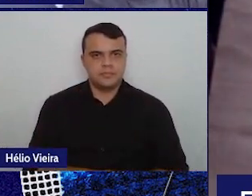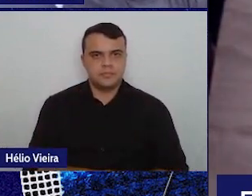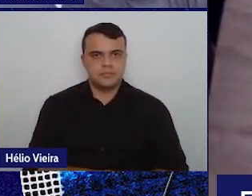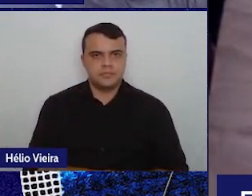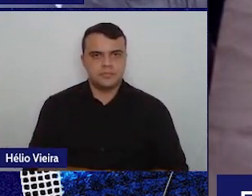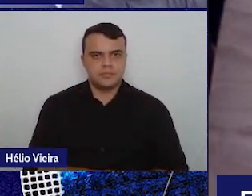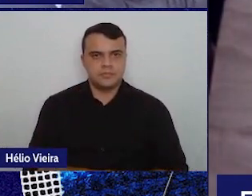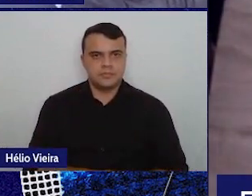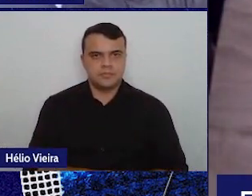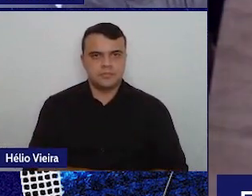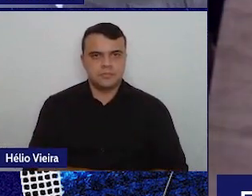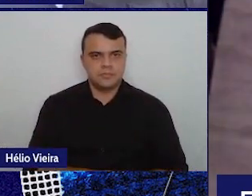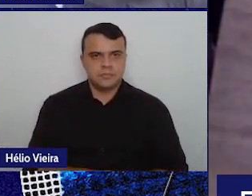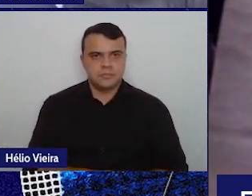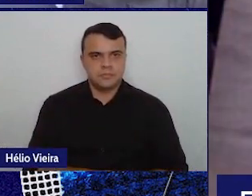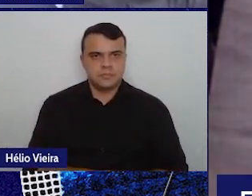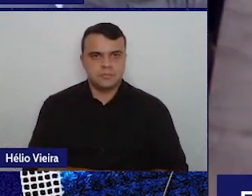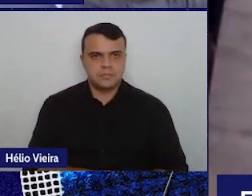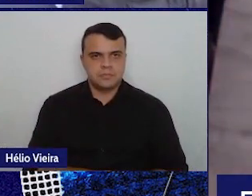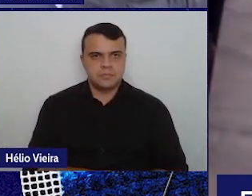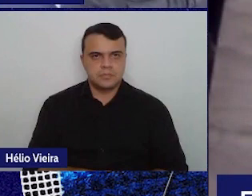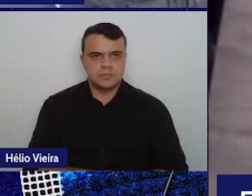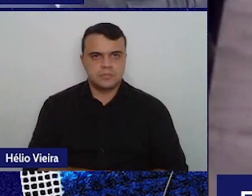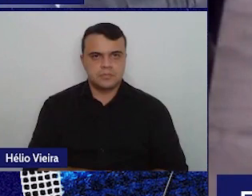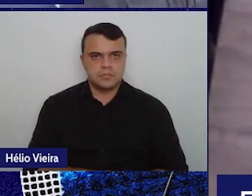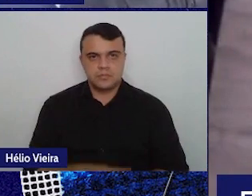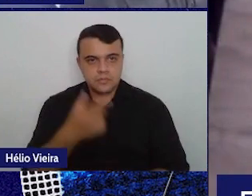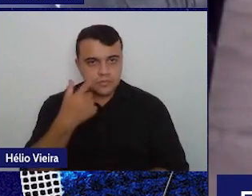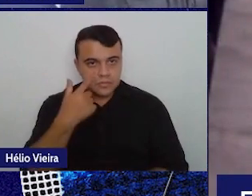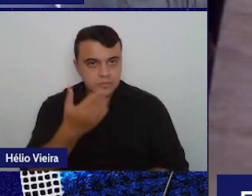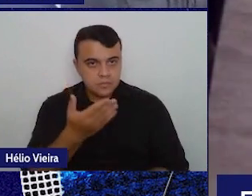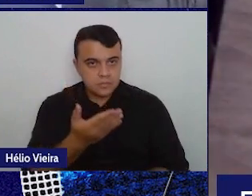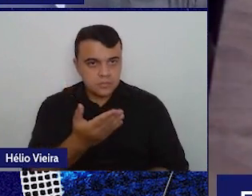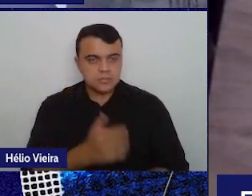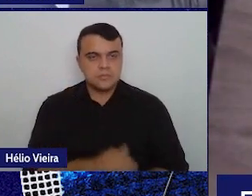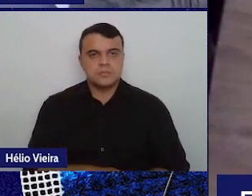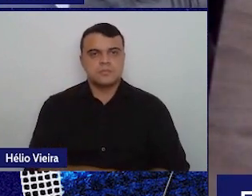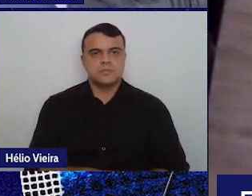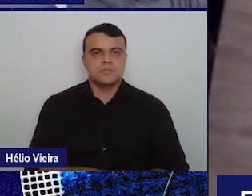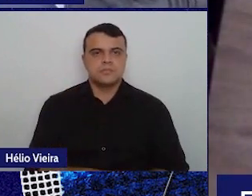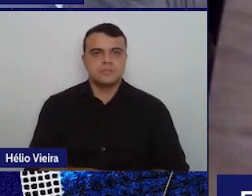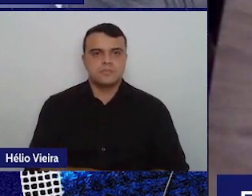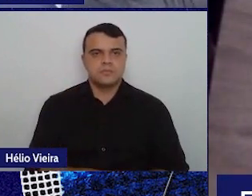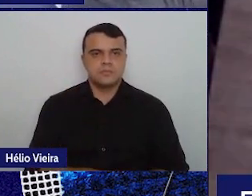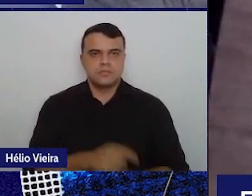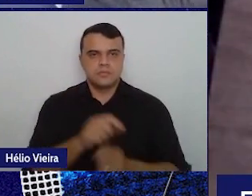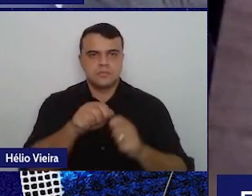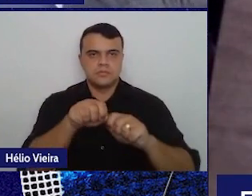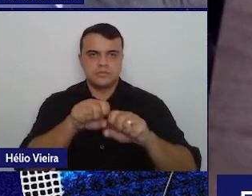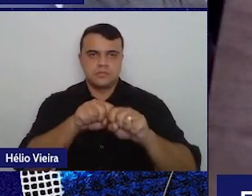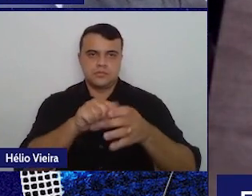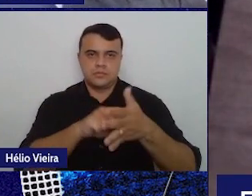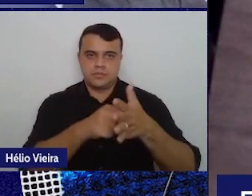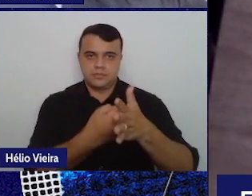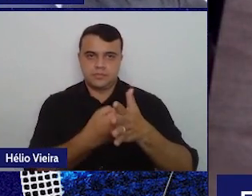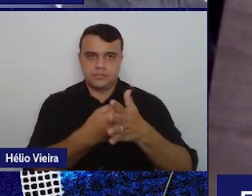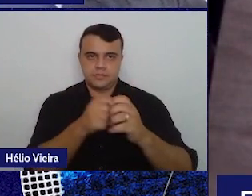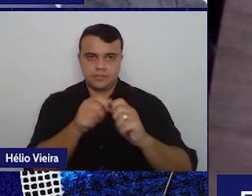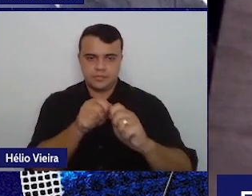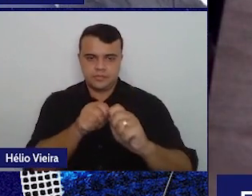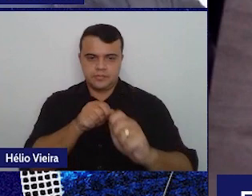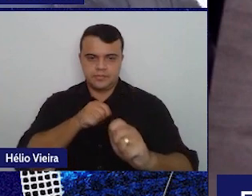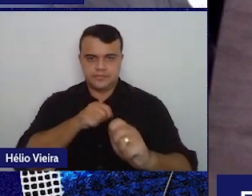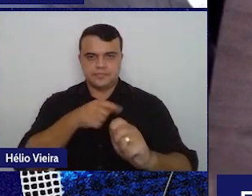novamente que fica mais... Ó, passei por dentro e travei para poder ter